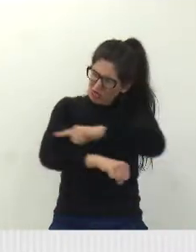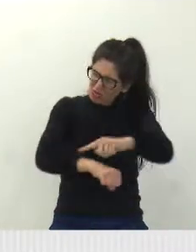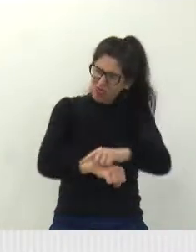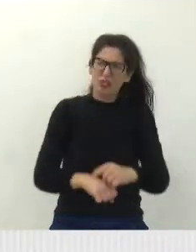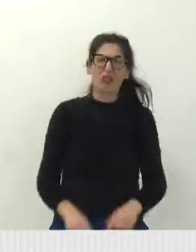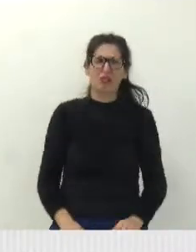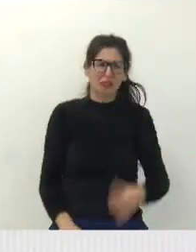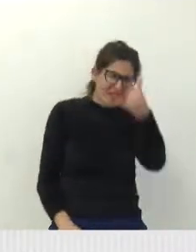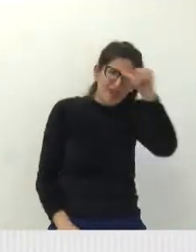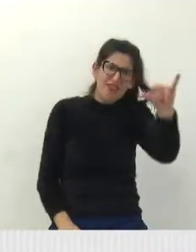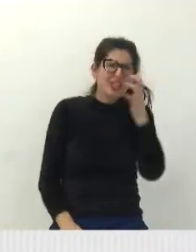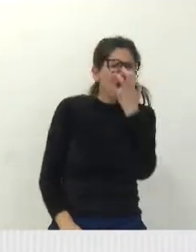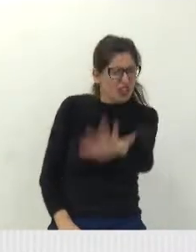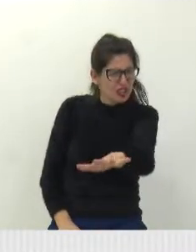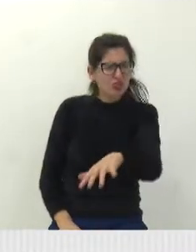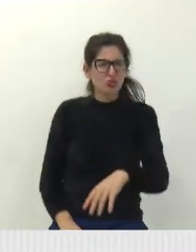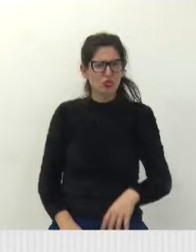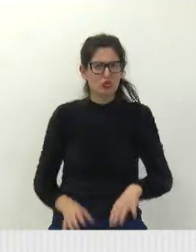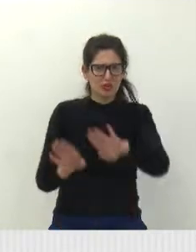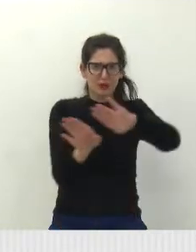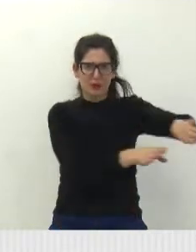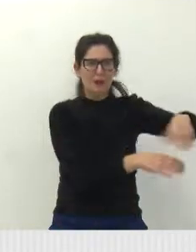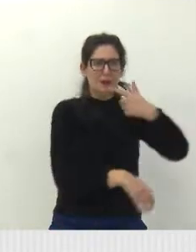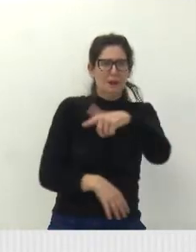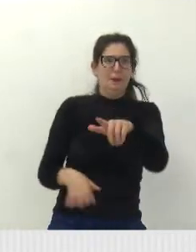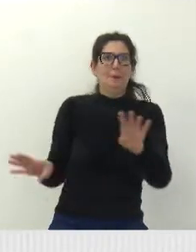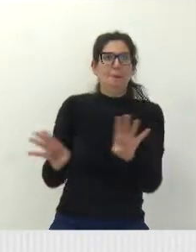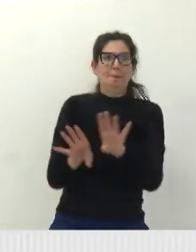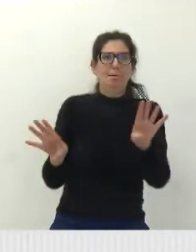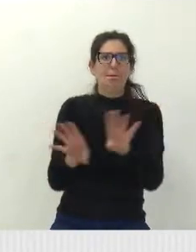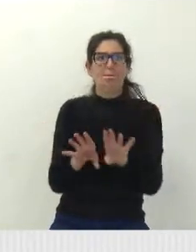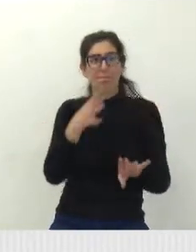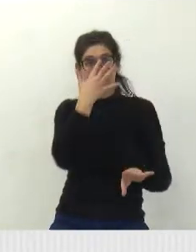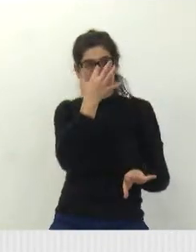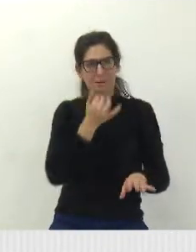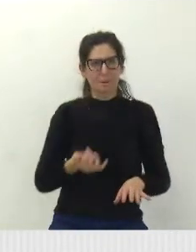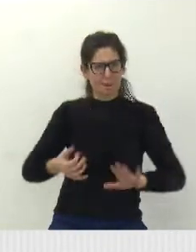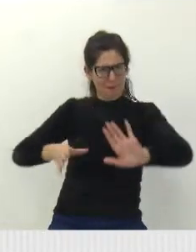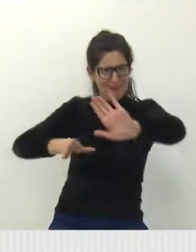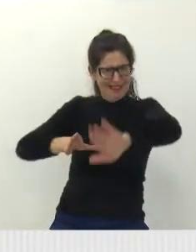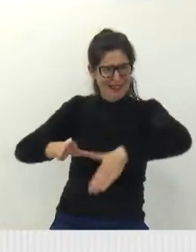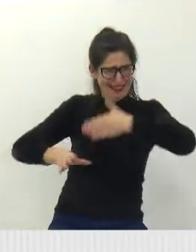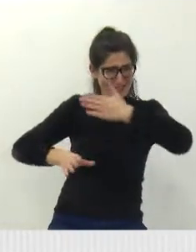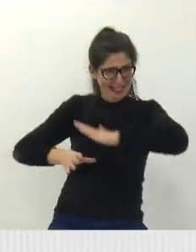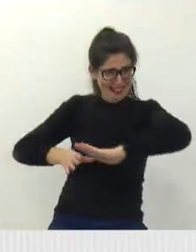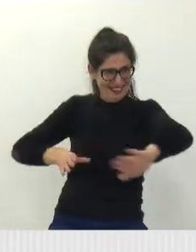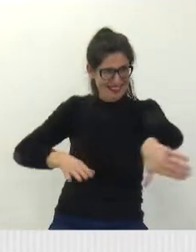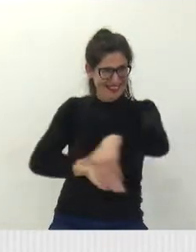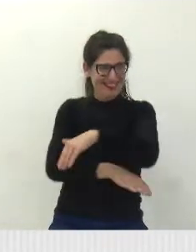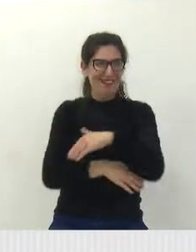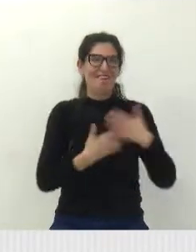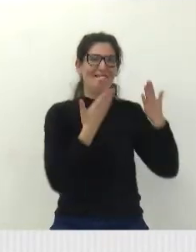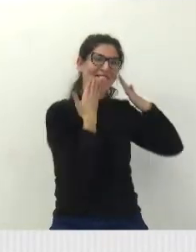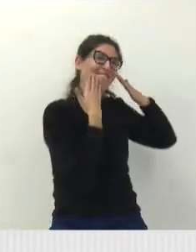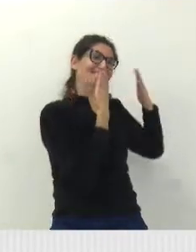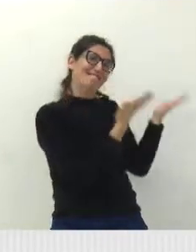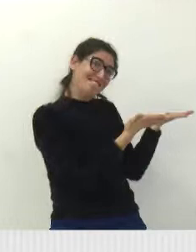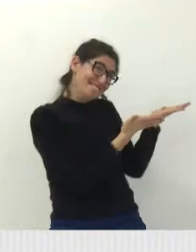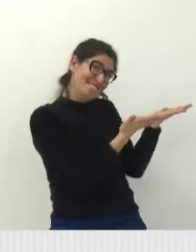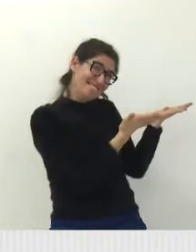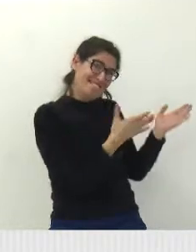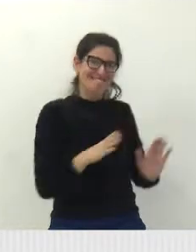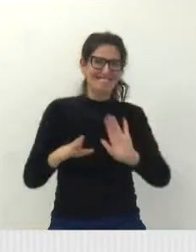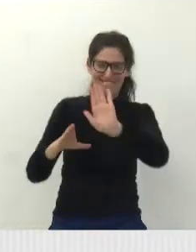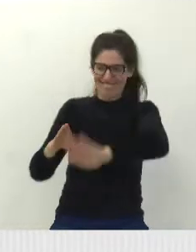da cidade. Próximo. Também o pedido atendido, Operação Tapa Buraco na rua Maria Helena Diniz Figueiredo, lá